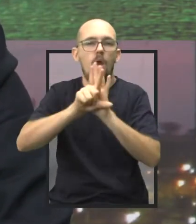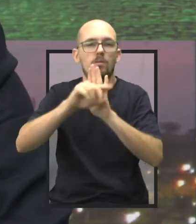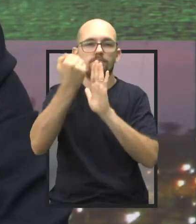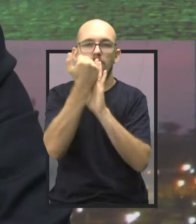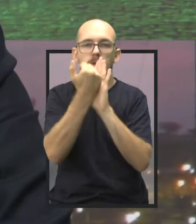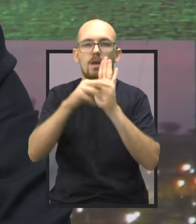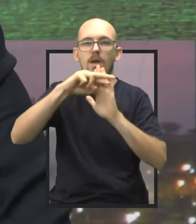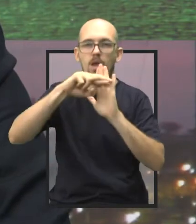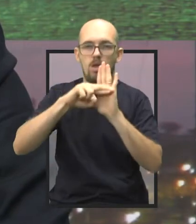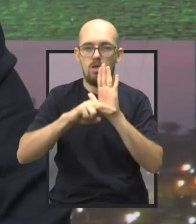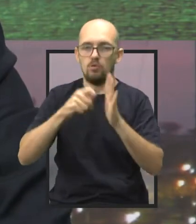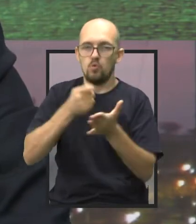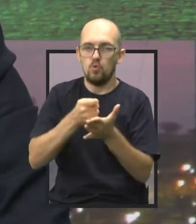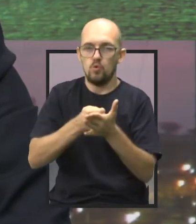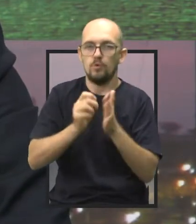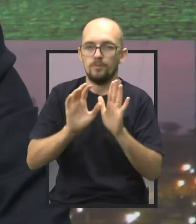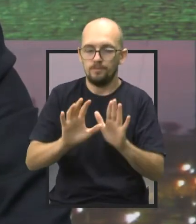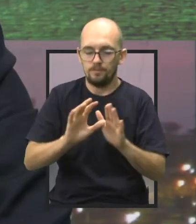Tanto o governo federal,